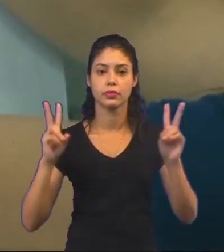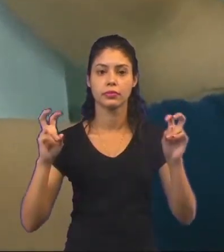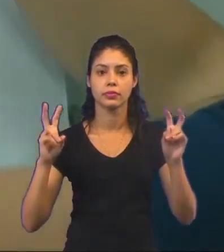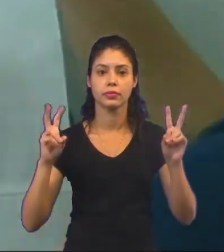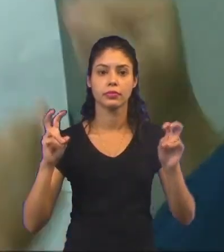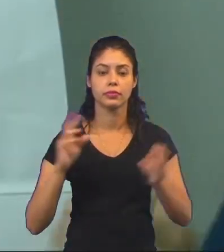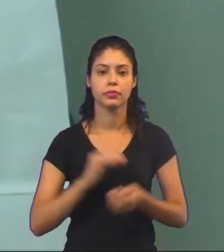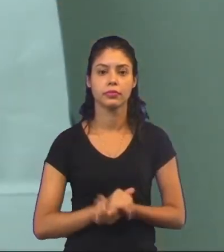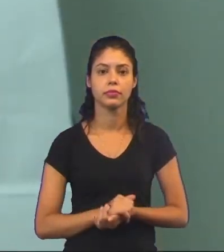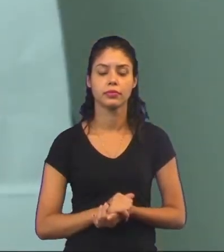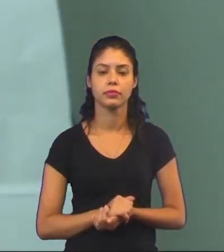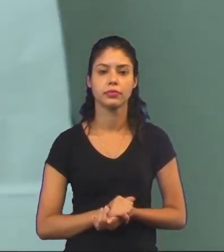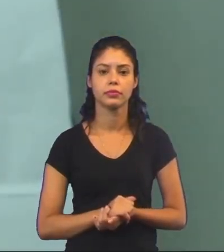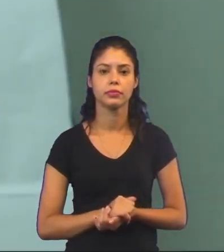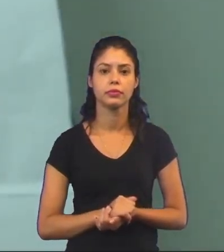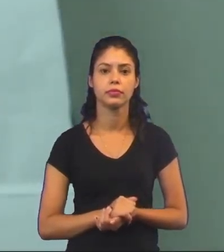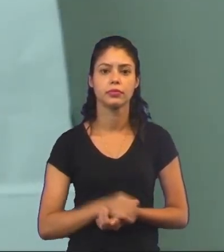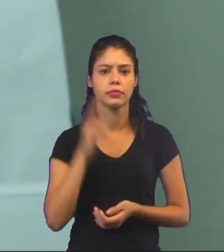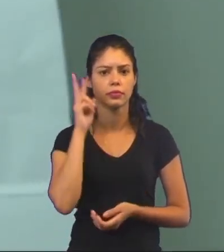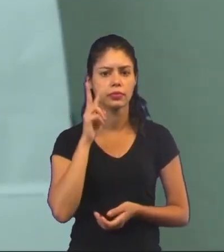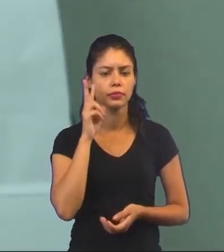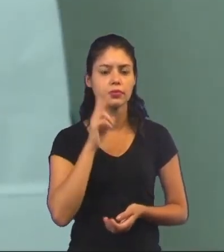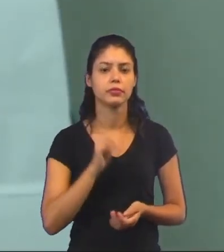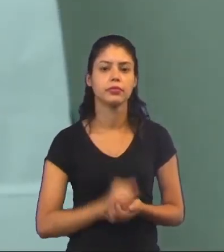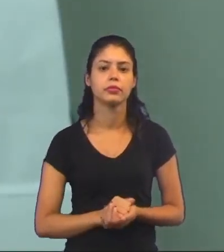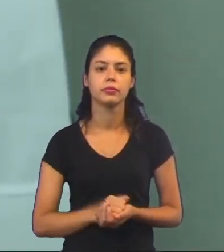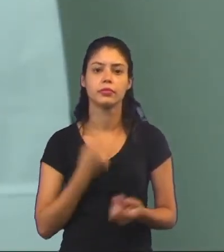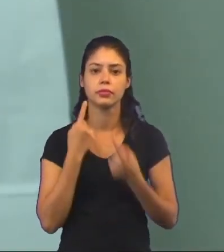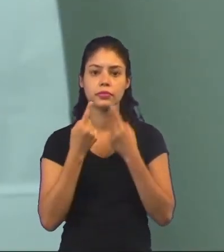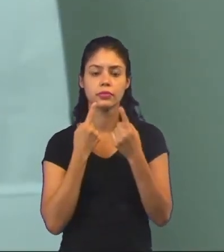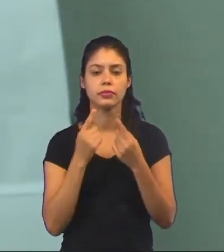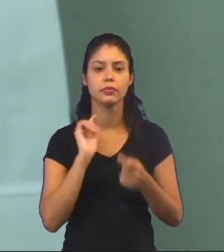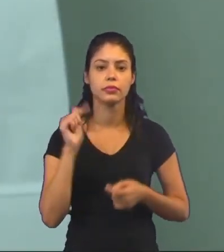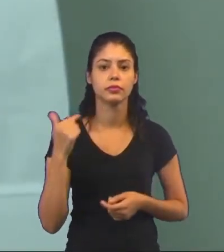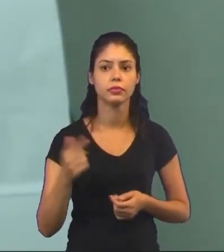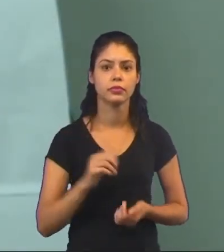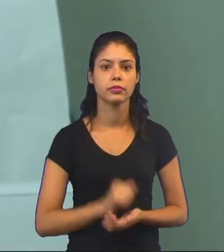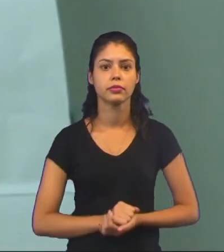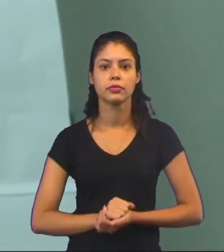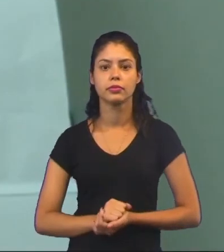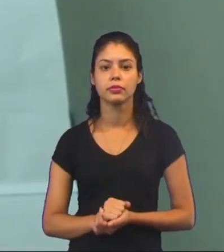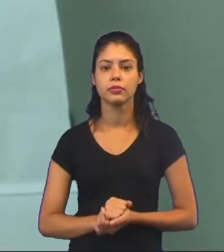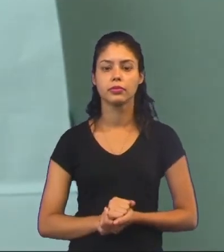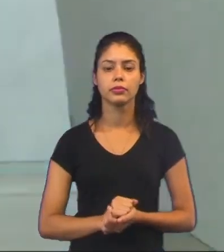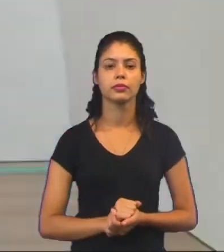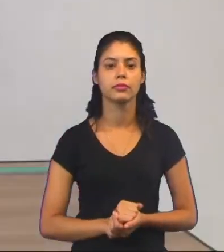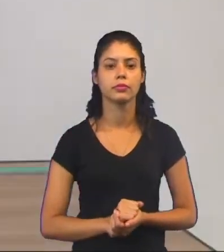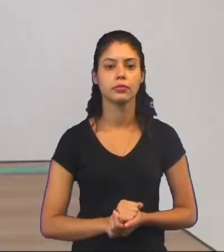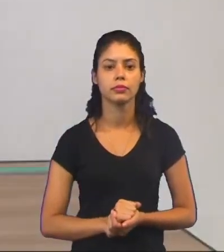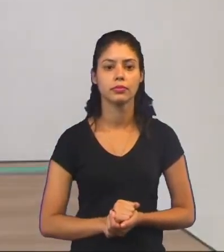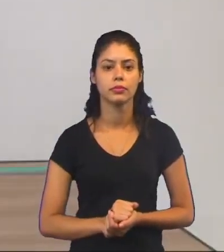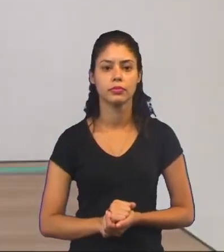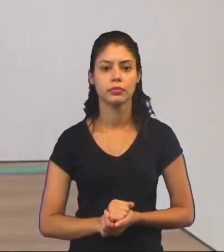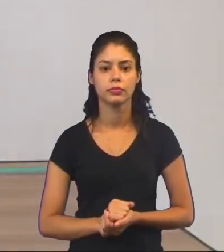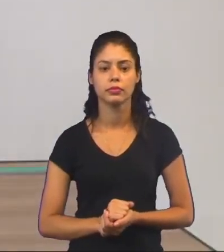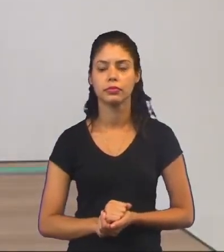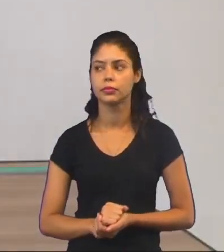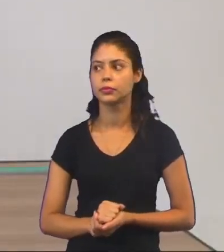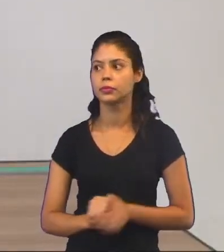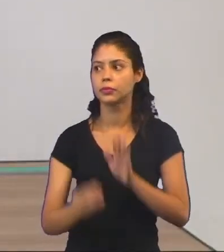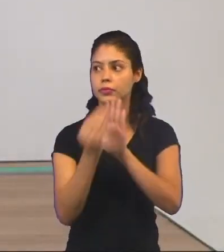aparece centralizado. Lembra que nós conversamos sobre isso? Depois do título vai vir o que, minha turma? Os